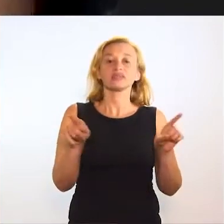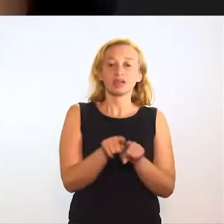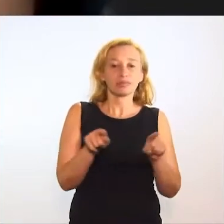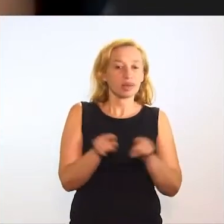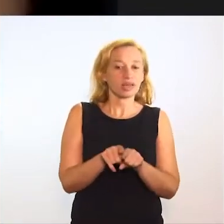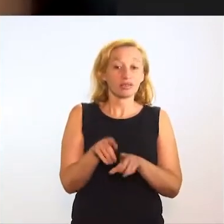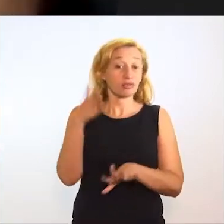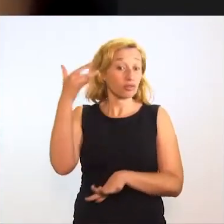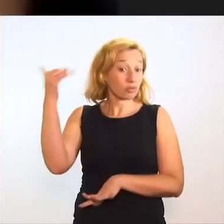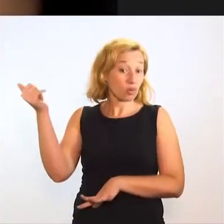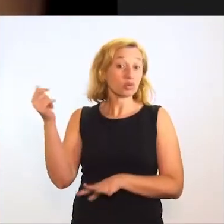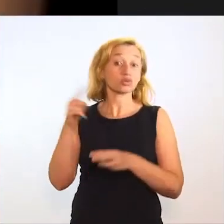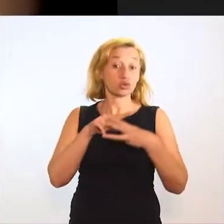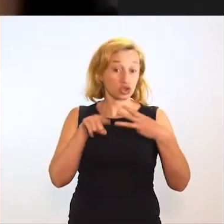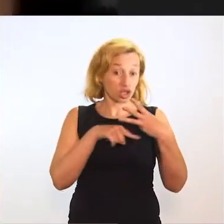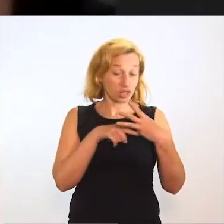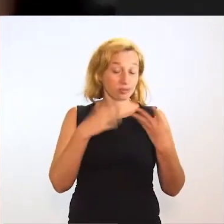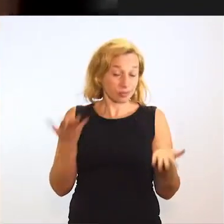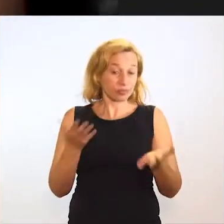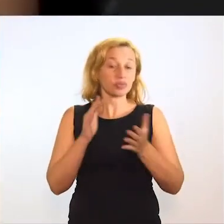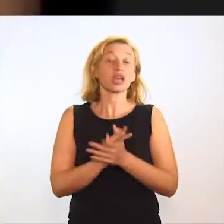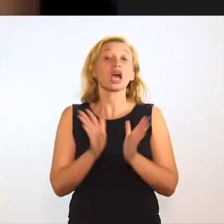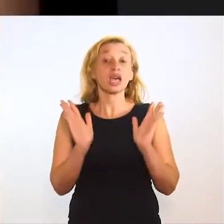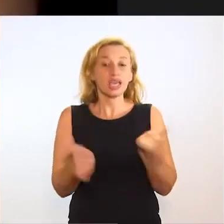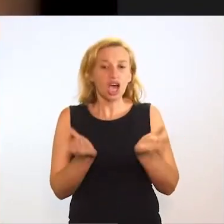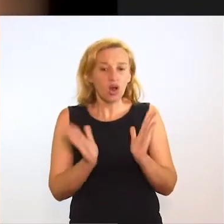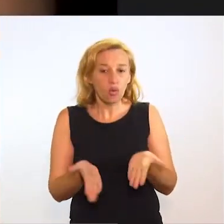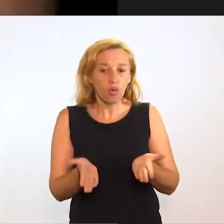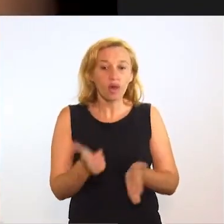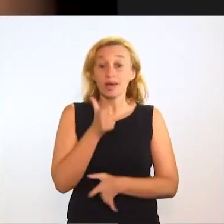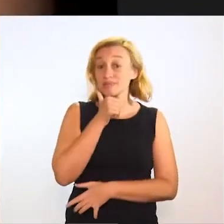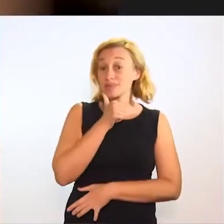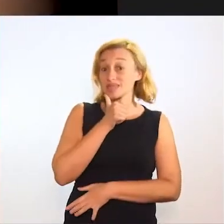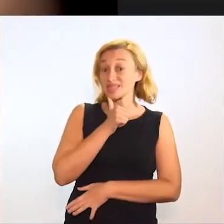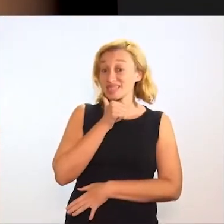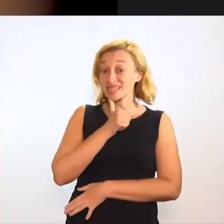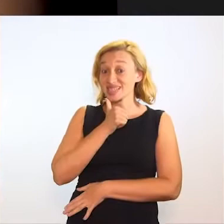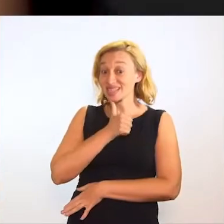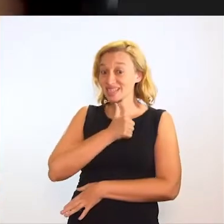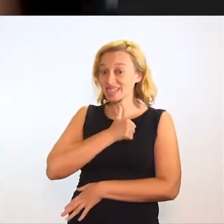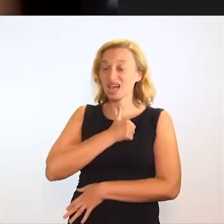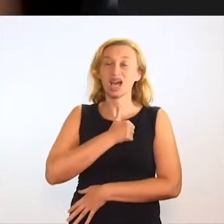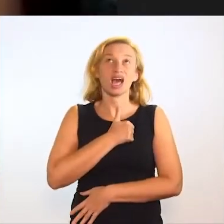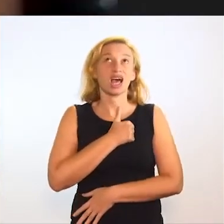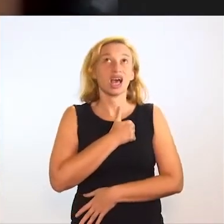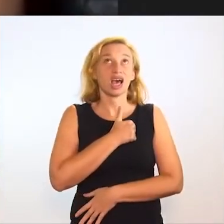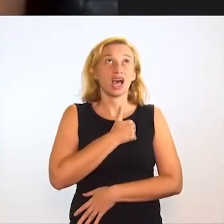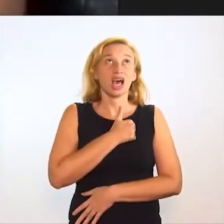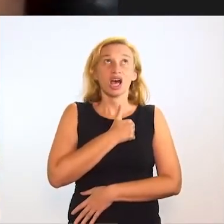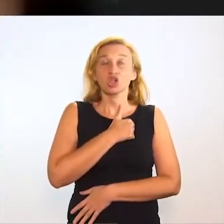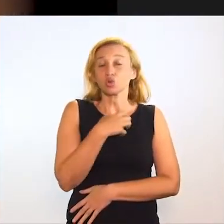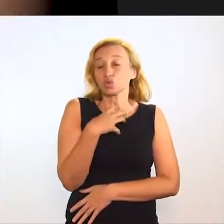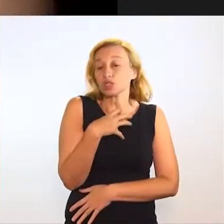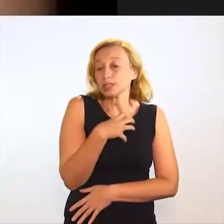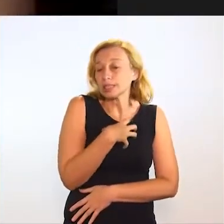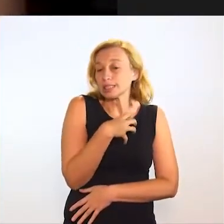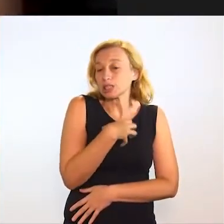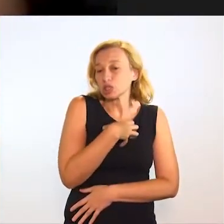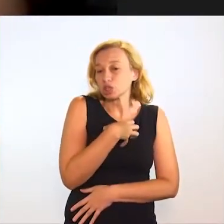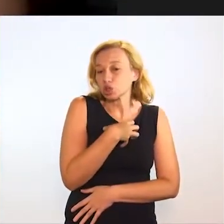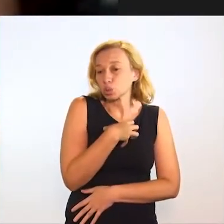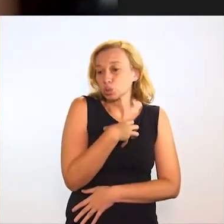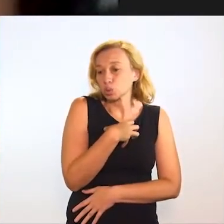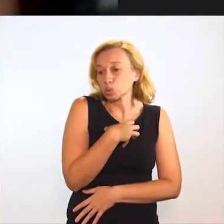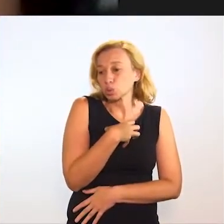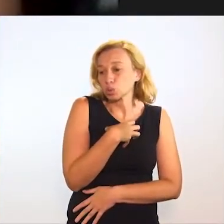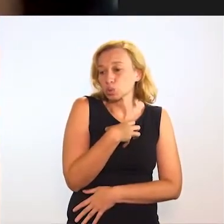assim, tá bombando. E agora, a menina dos olhos, no